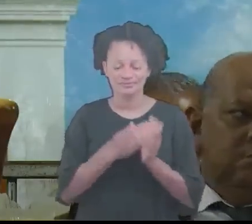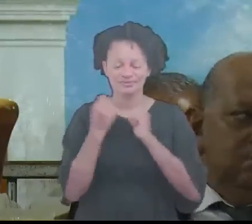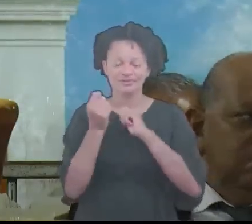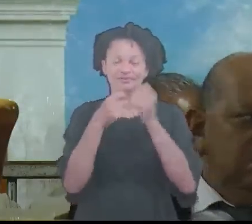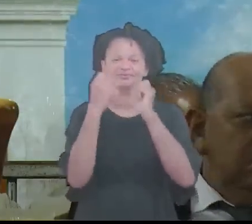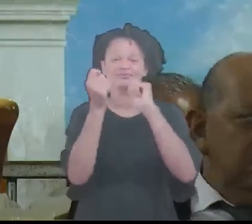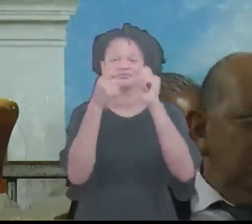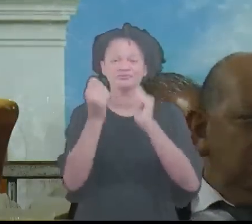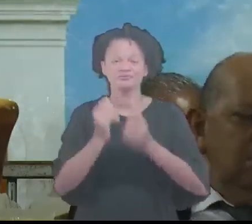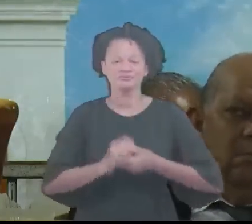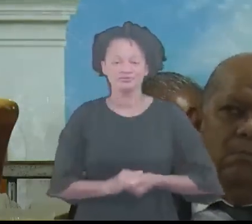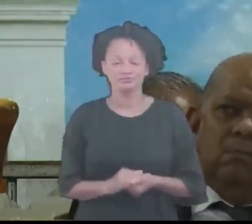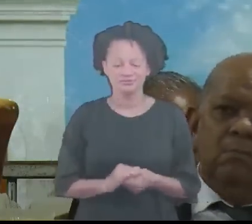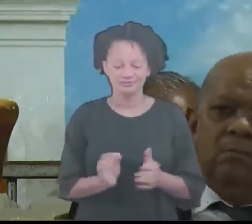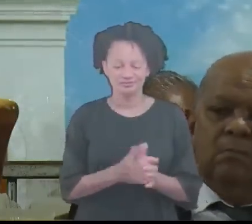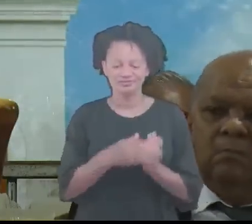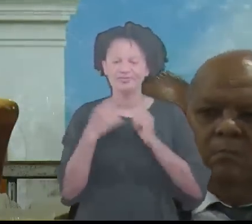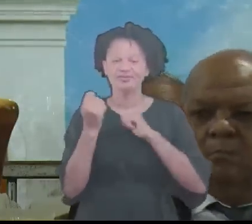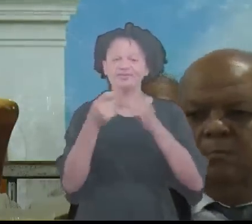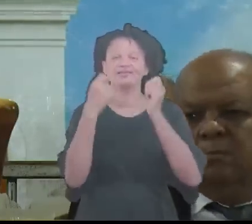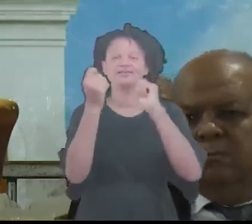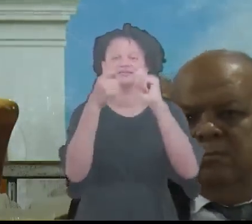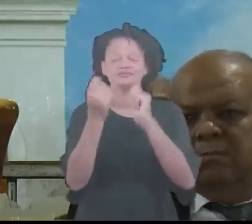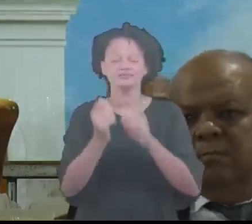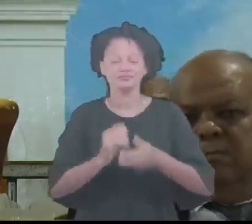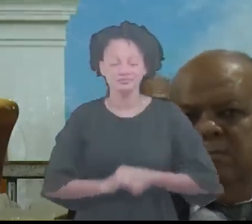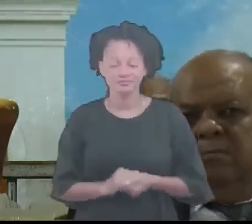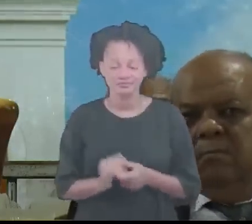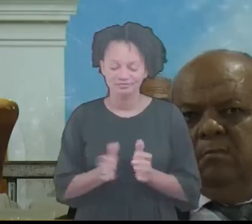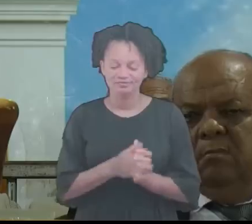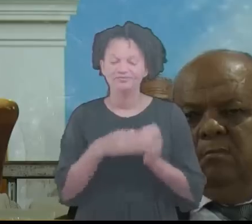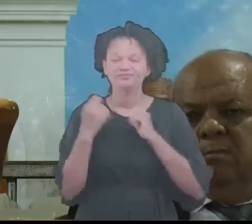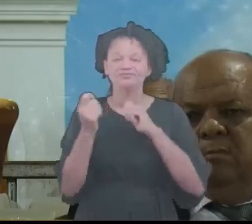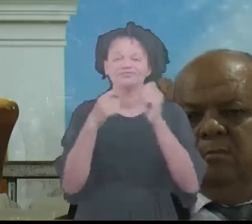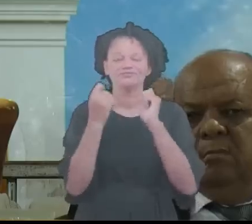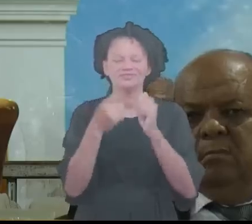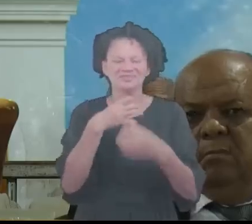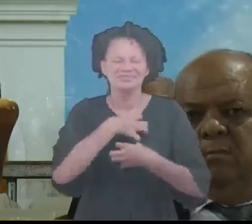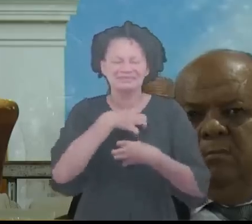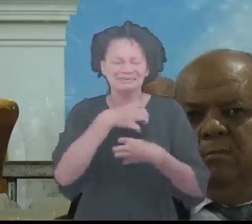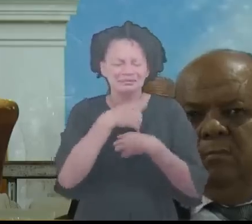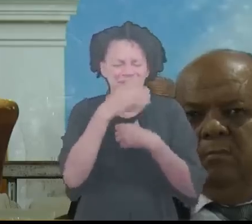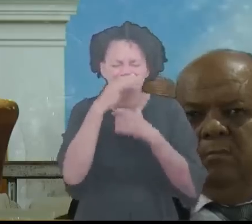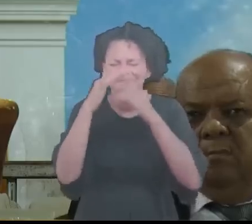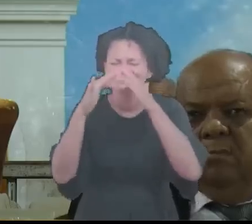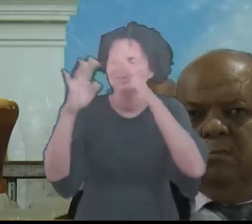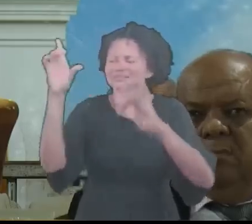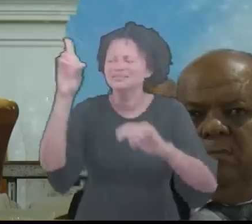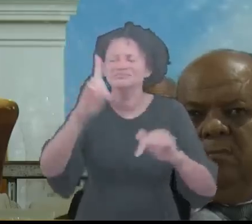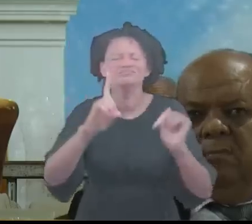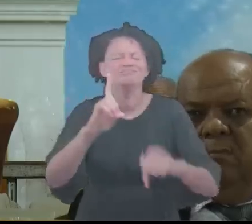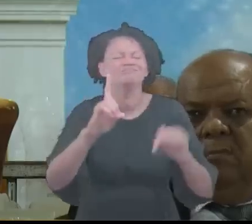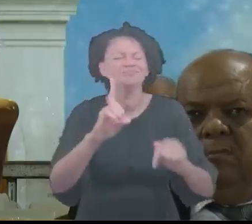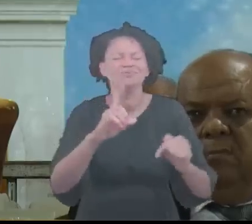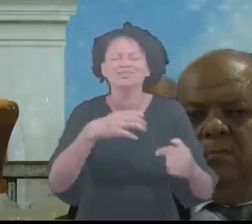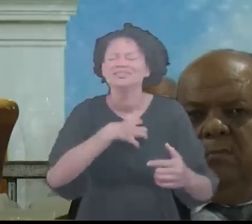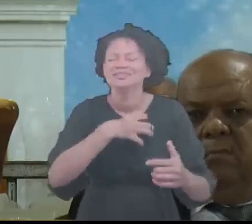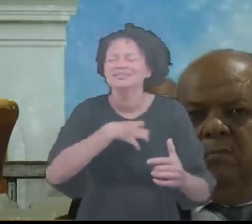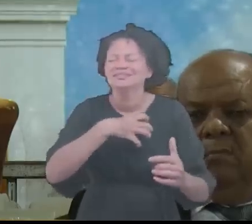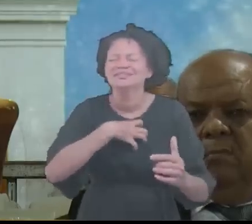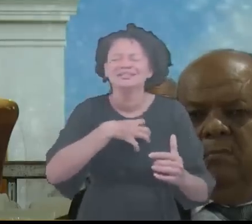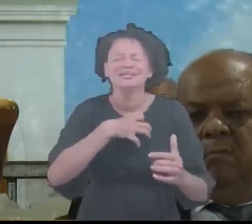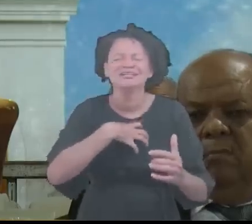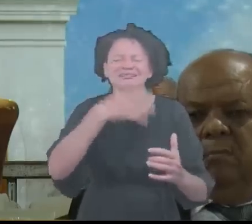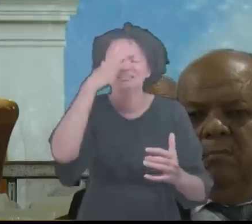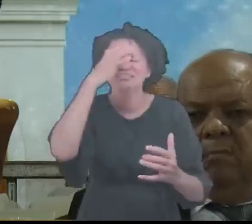Aleluia, aleluia, aleluia, estou sentindo o cheiro. Eu estou sentindo